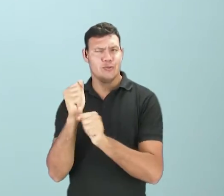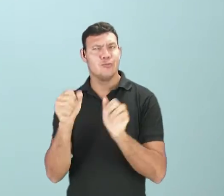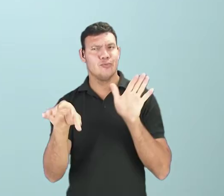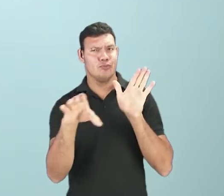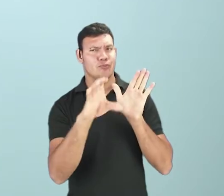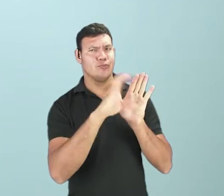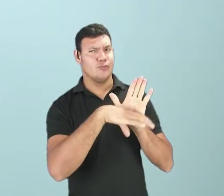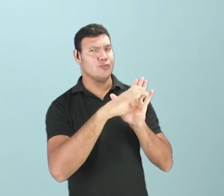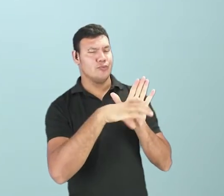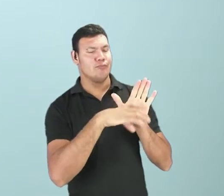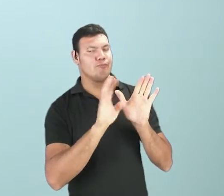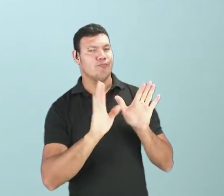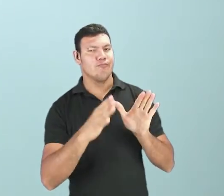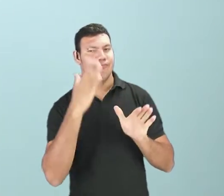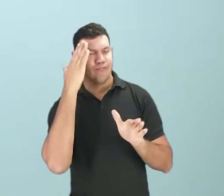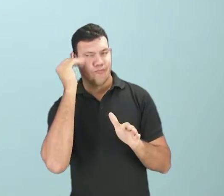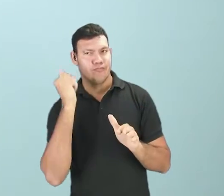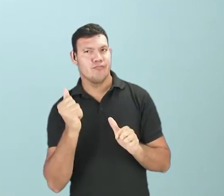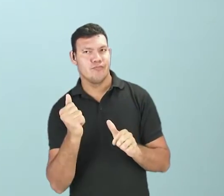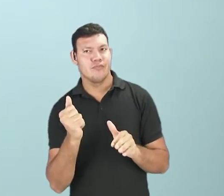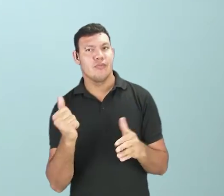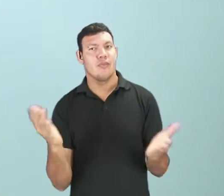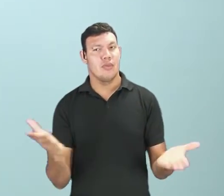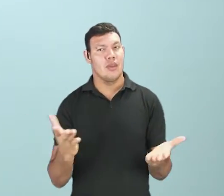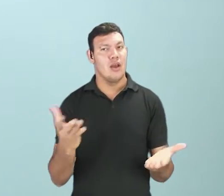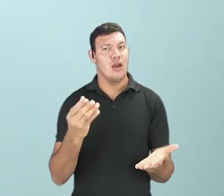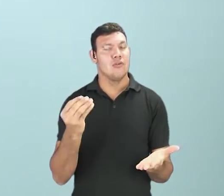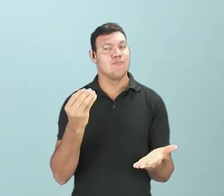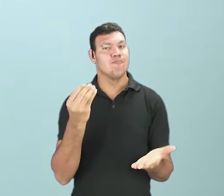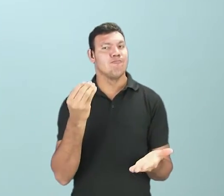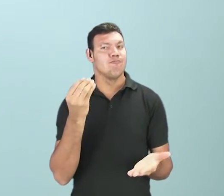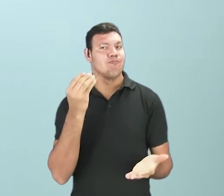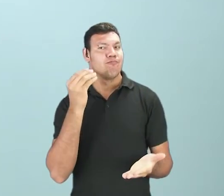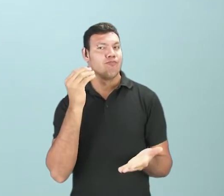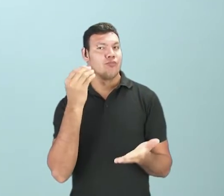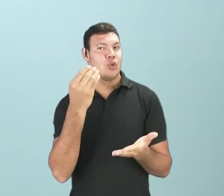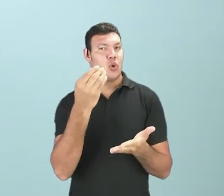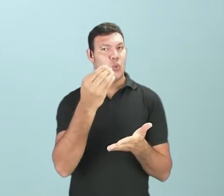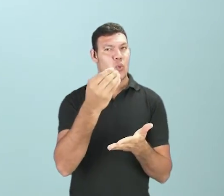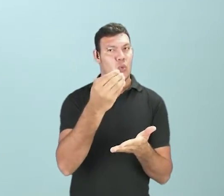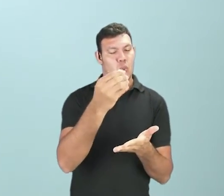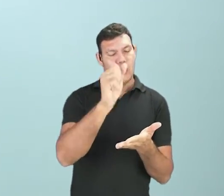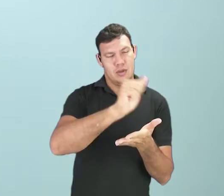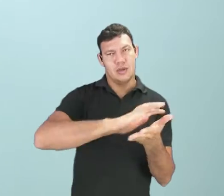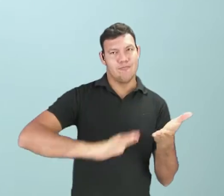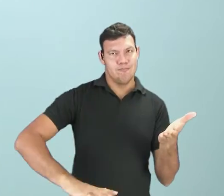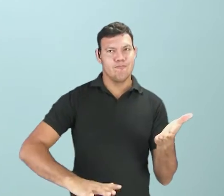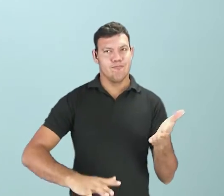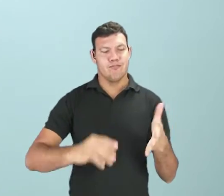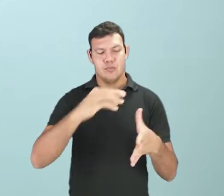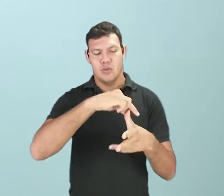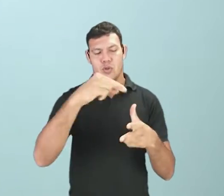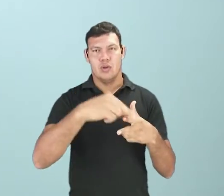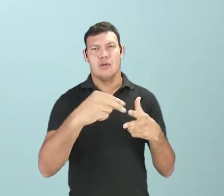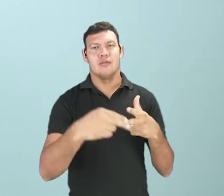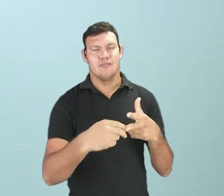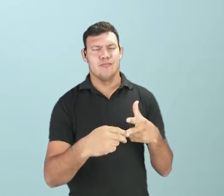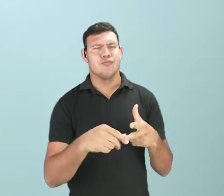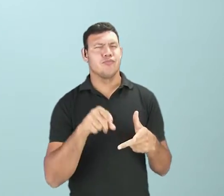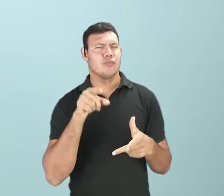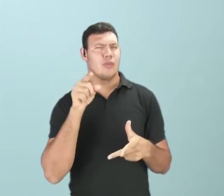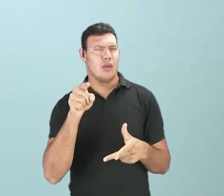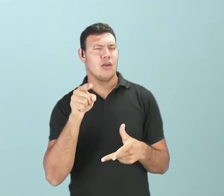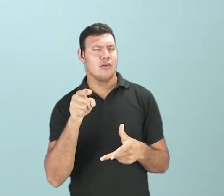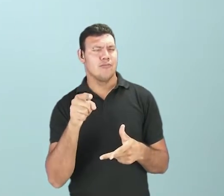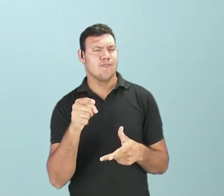E também nós vamos fazer uns testes com algumas questões do Enem, utilizando os conteúdos que nós trabalhamos já. Para que vocês já